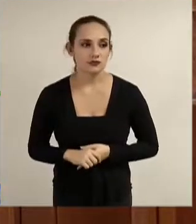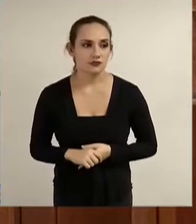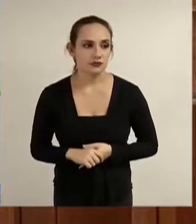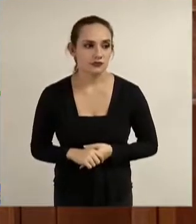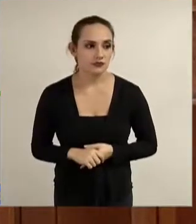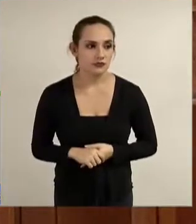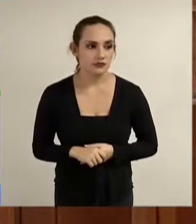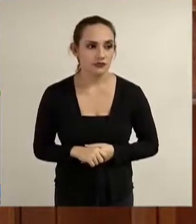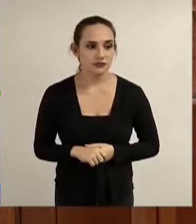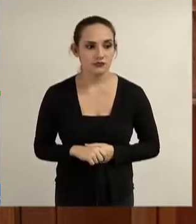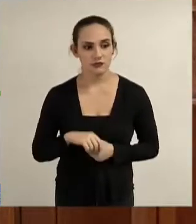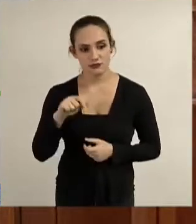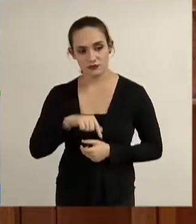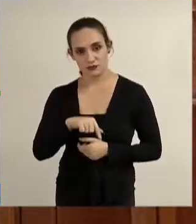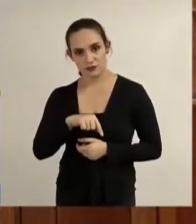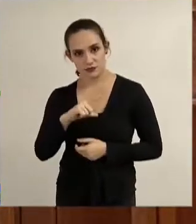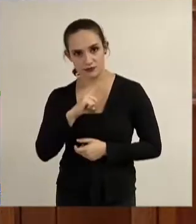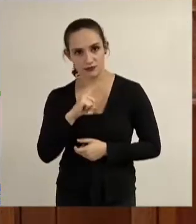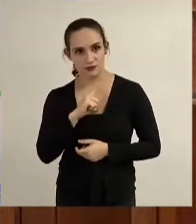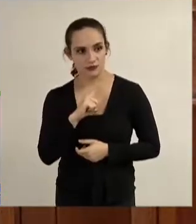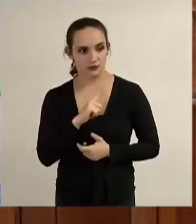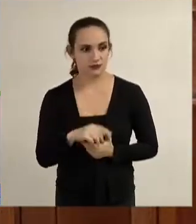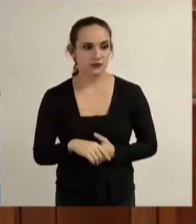aqui nós